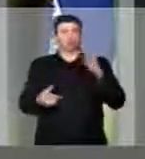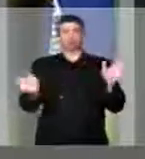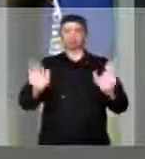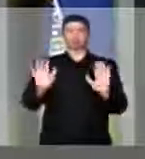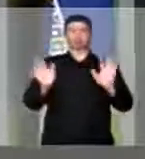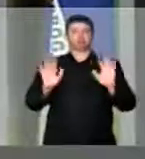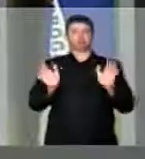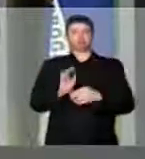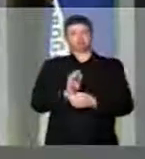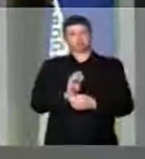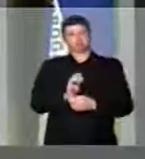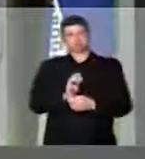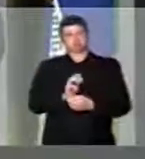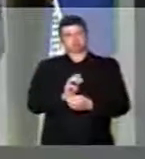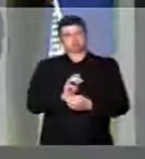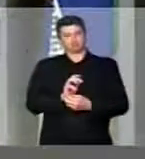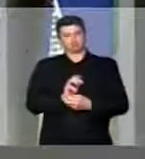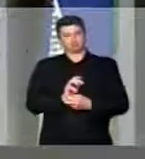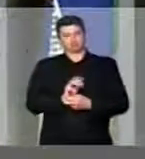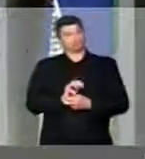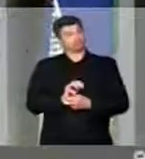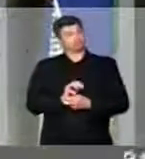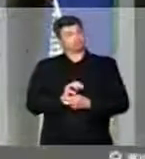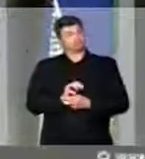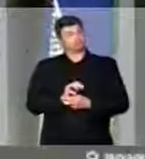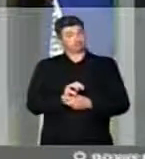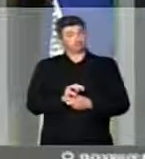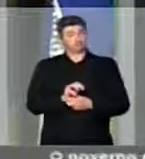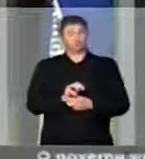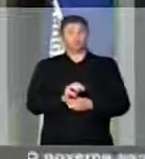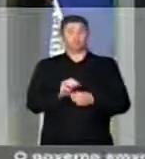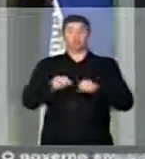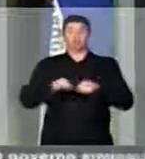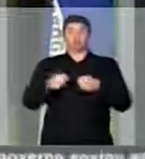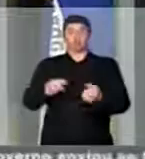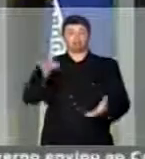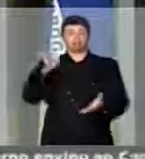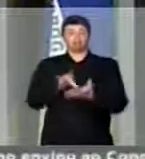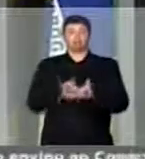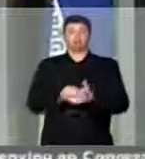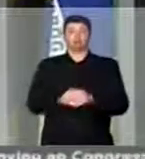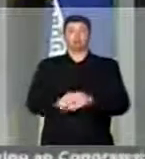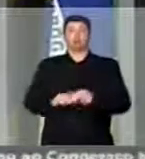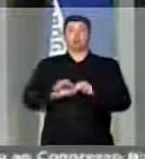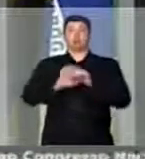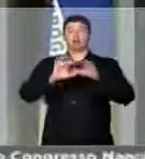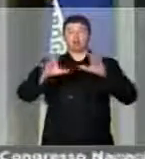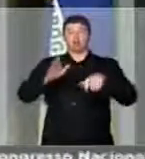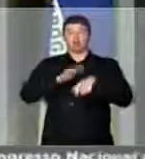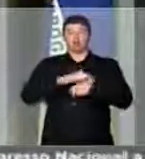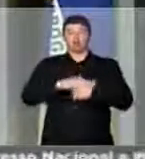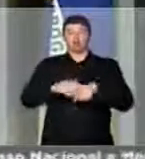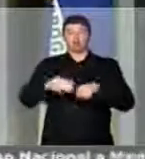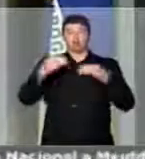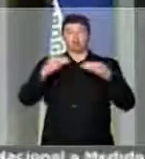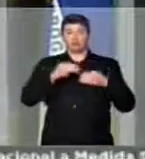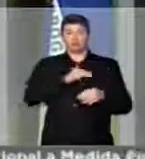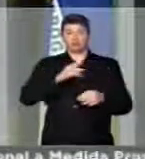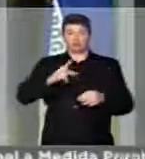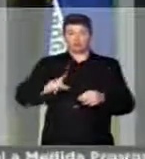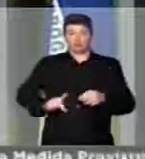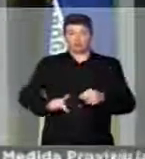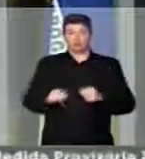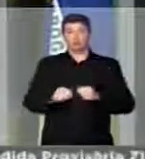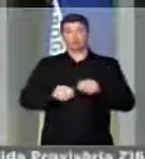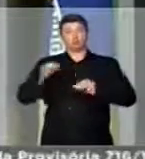contra quem quer que seja, mas defendendo, de fato, a autonomia do Ministério Público,